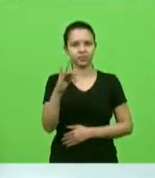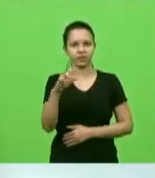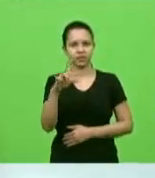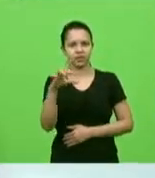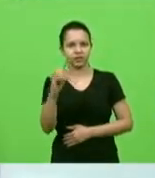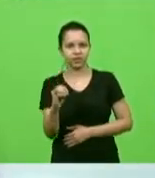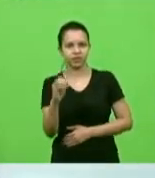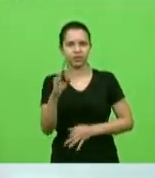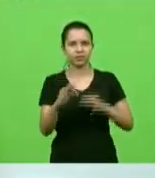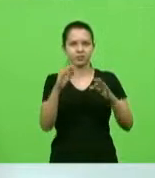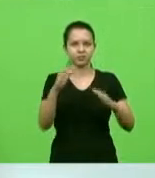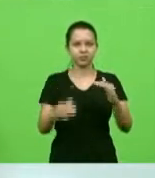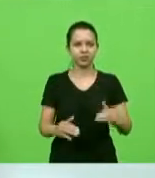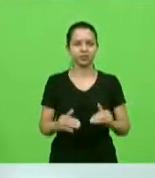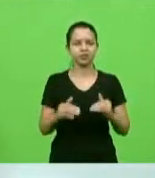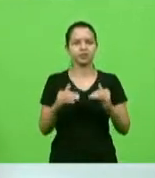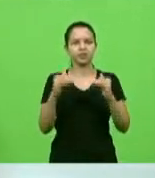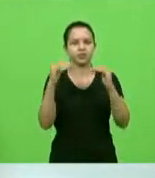desembargadora Rosane,